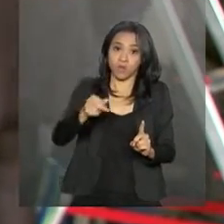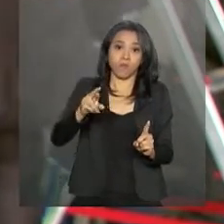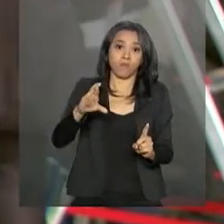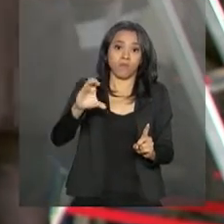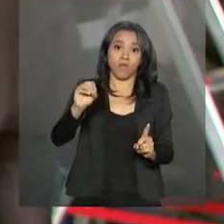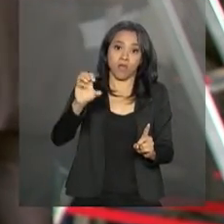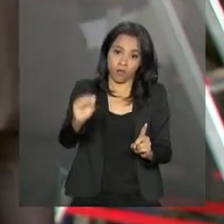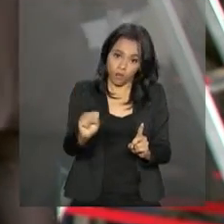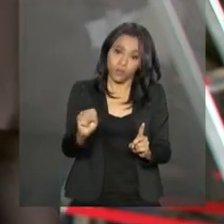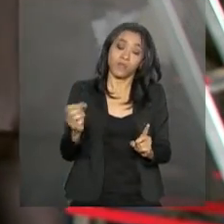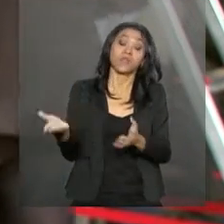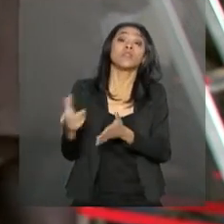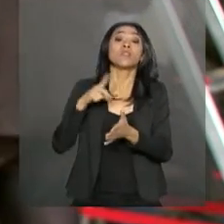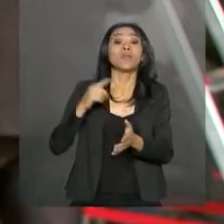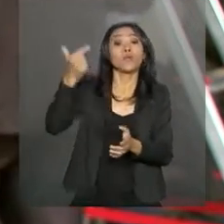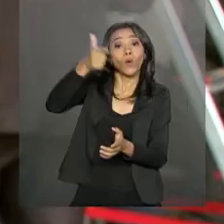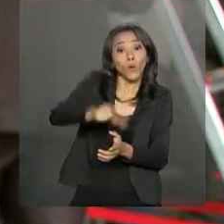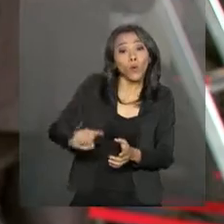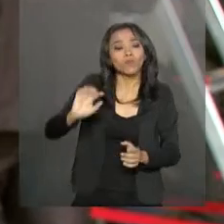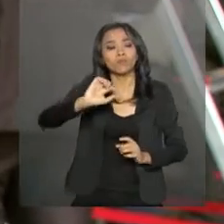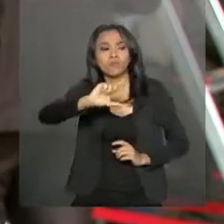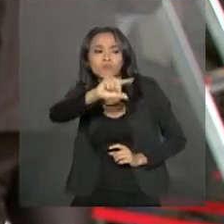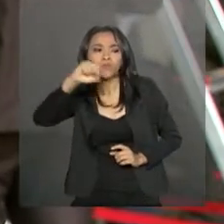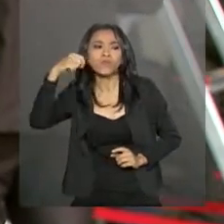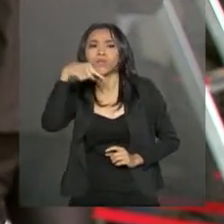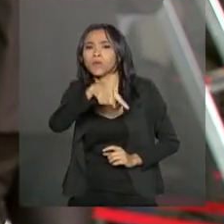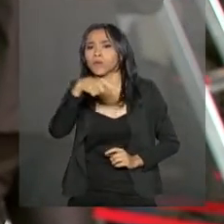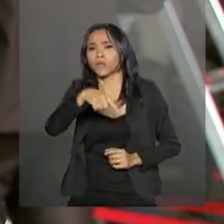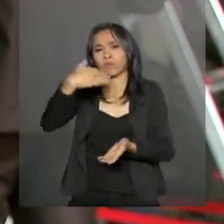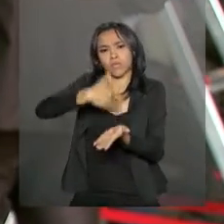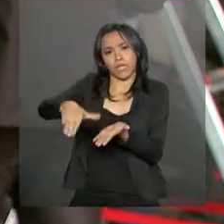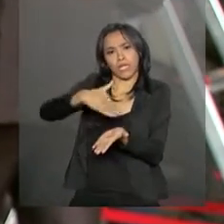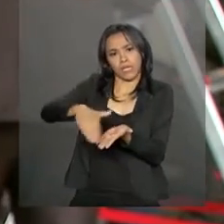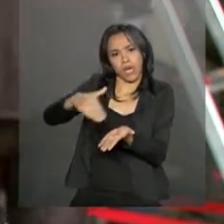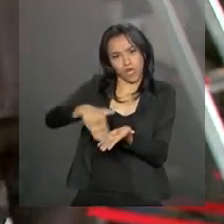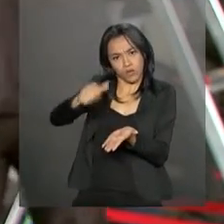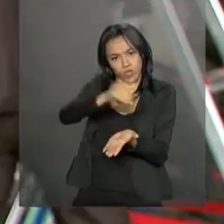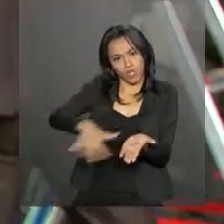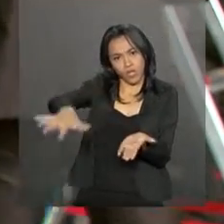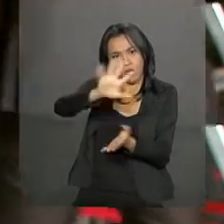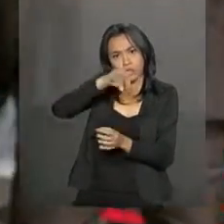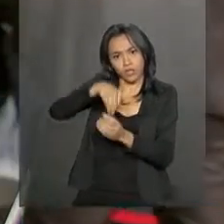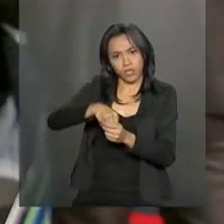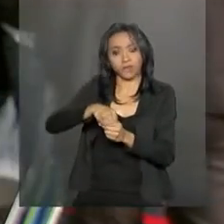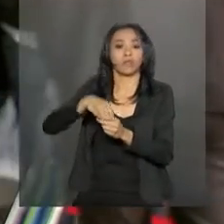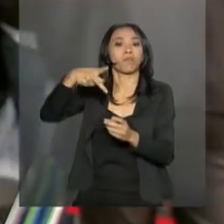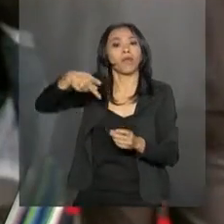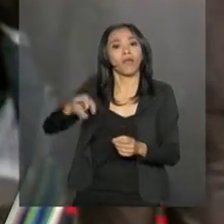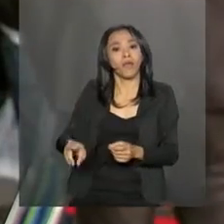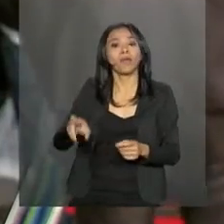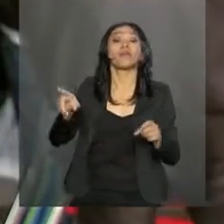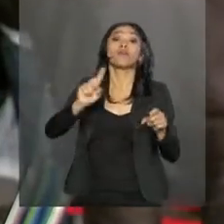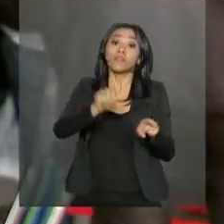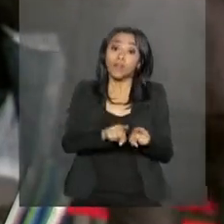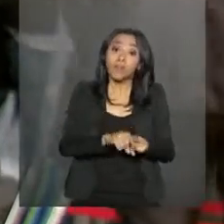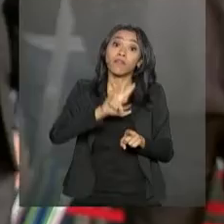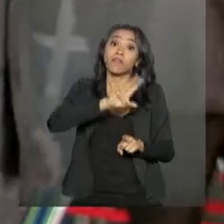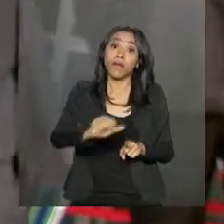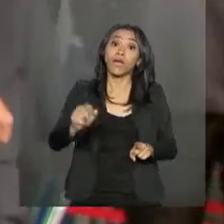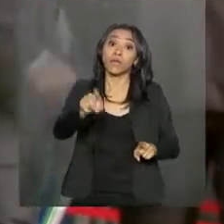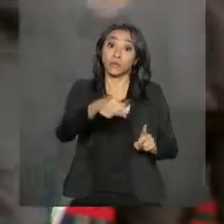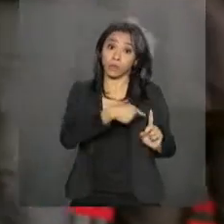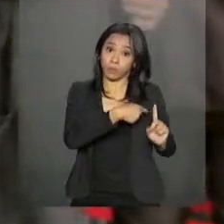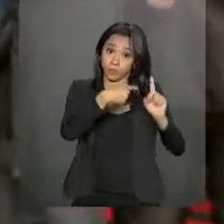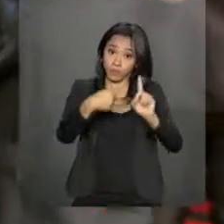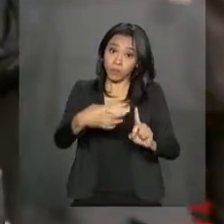com o indicado para a secretaria geral da presidência da república gustavo bebiano ele também deve se encontrar com o presidente eleito do paraná ratinho